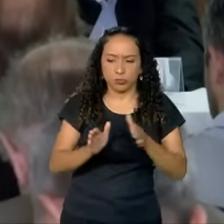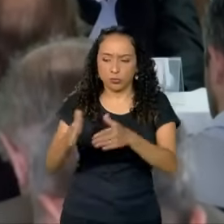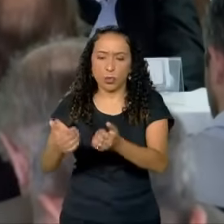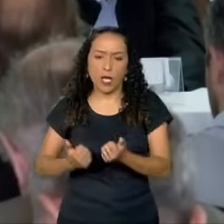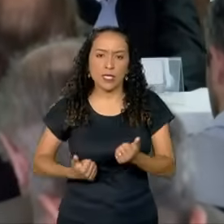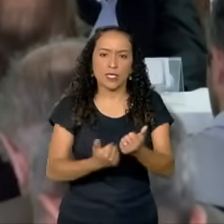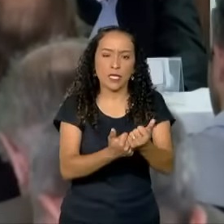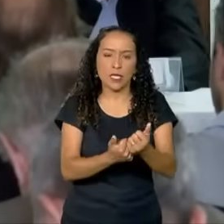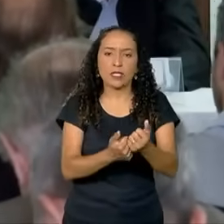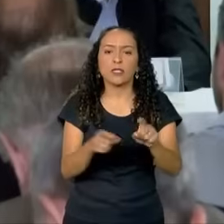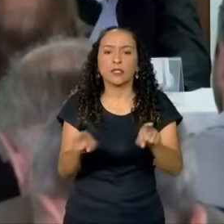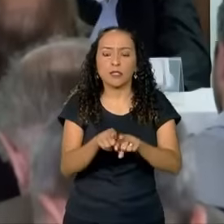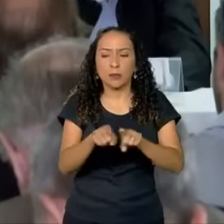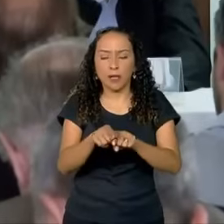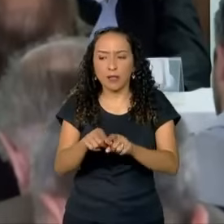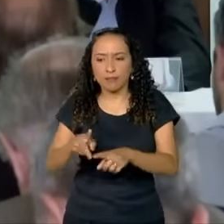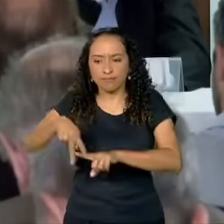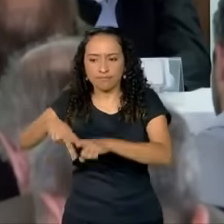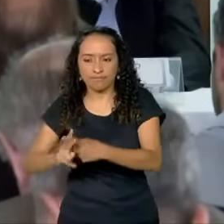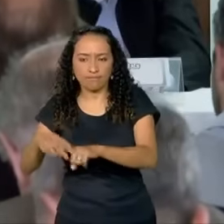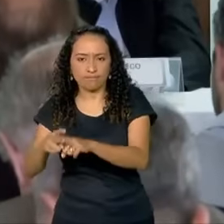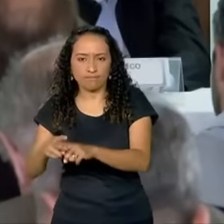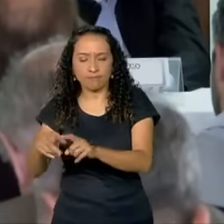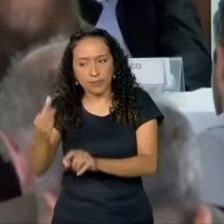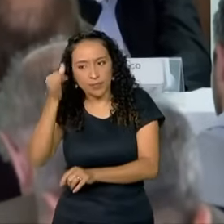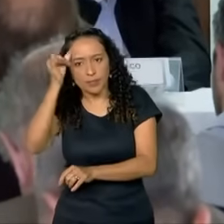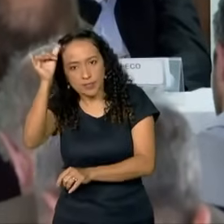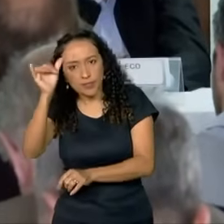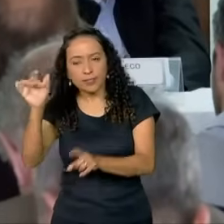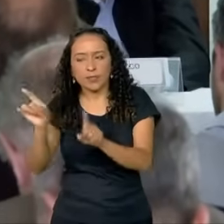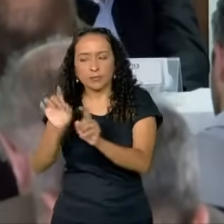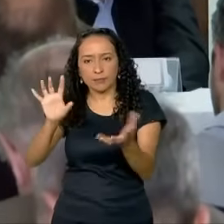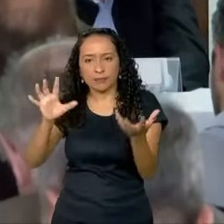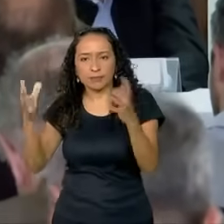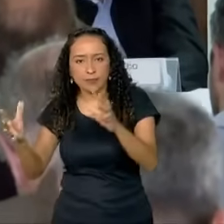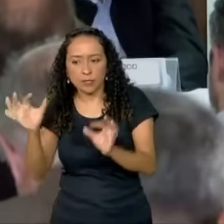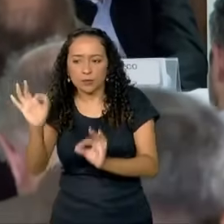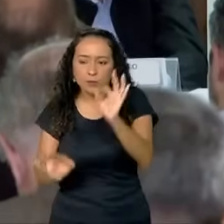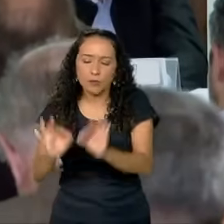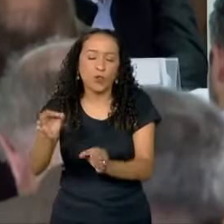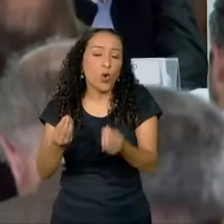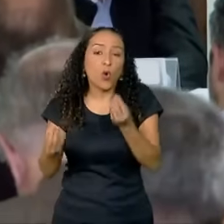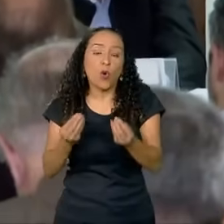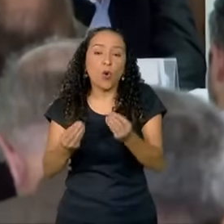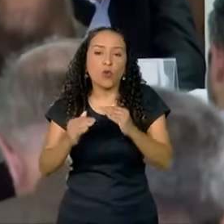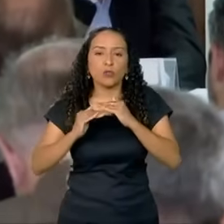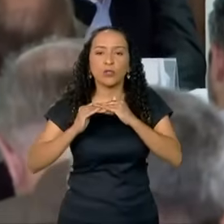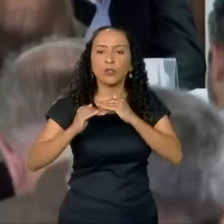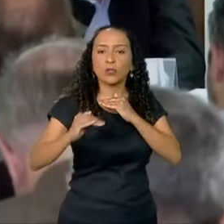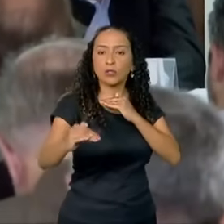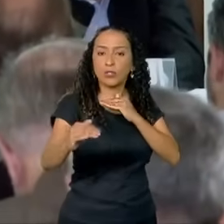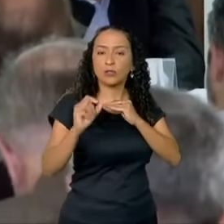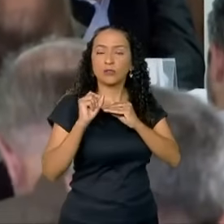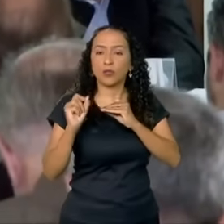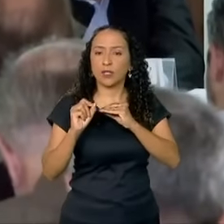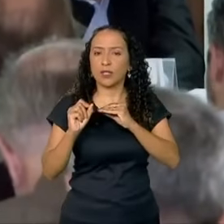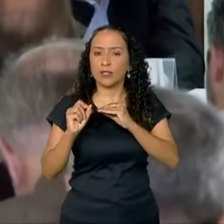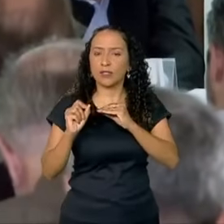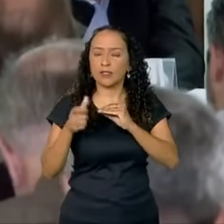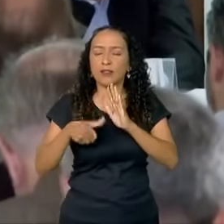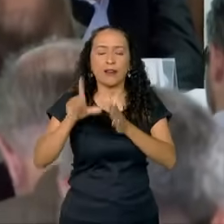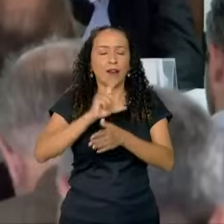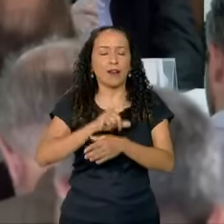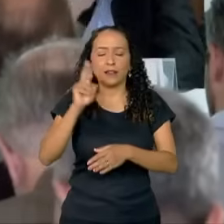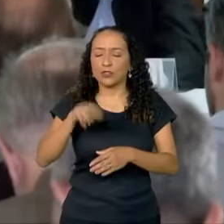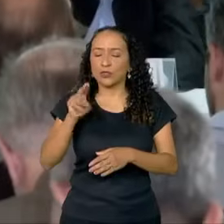assistência, restabelecimento, reconstrução e a prevenção e a resiliência climática, para trazer para um nível de robustez jamais antes